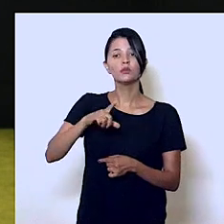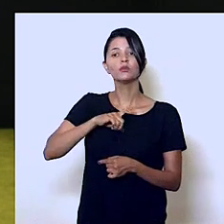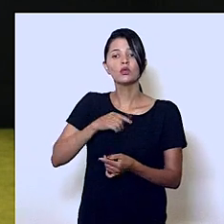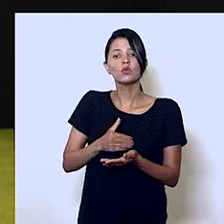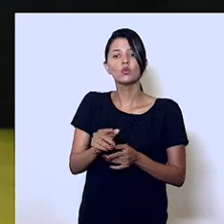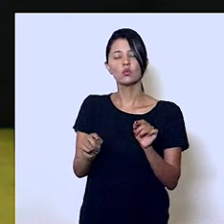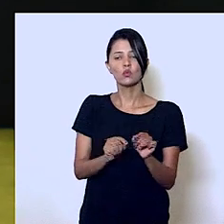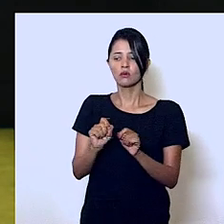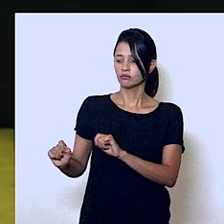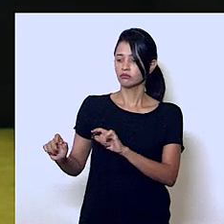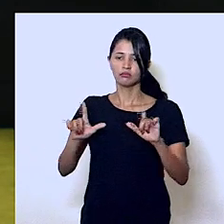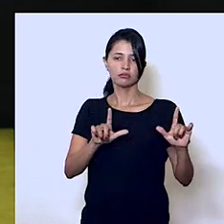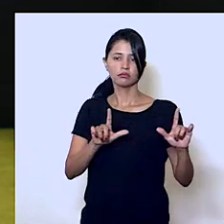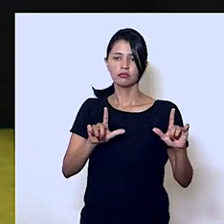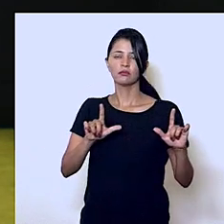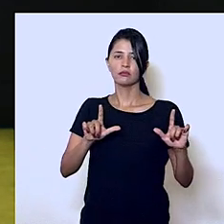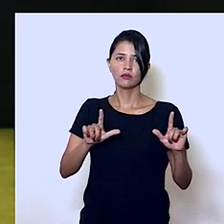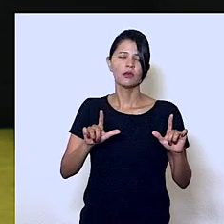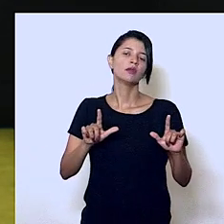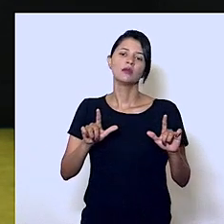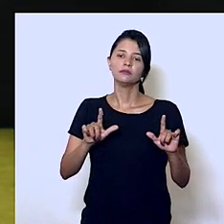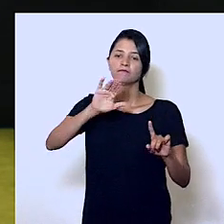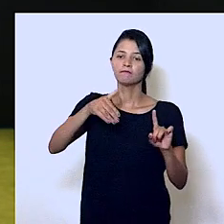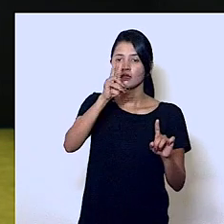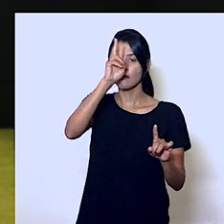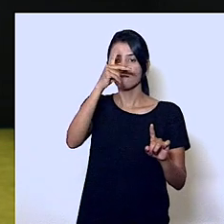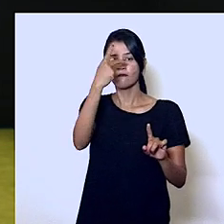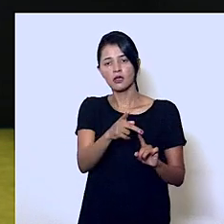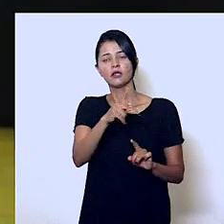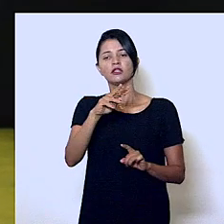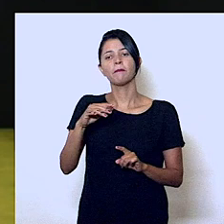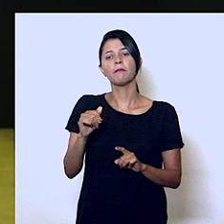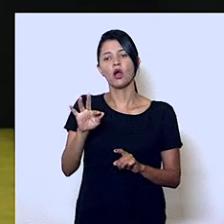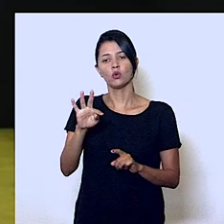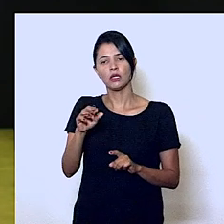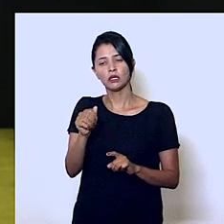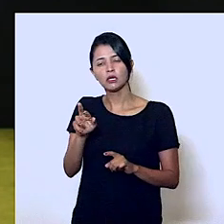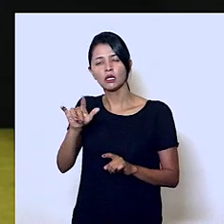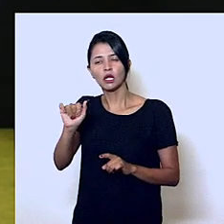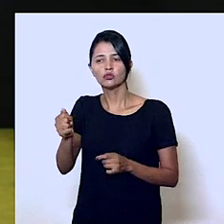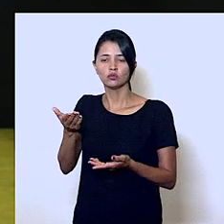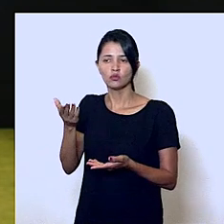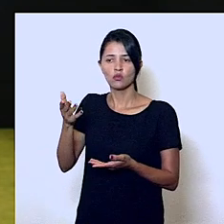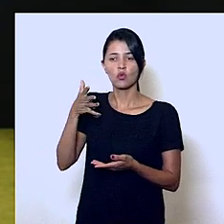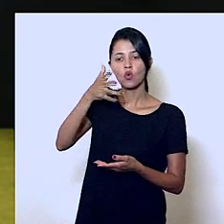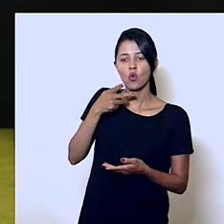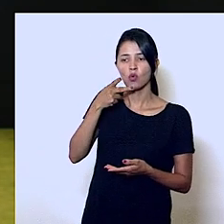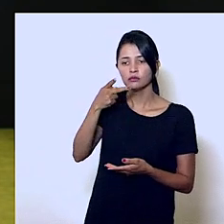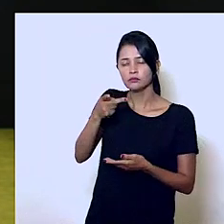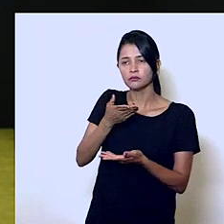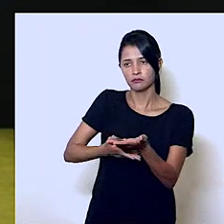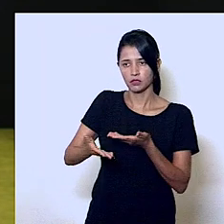O Legado de Paulo Tarso Flecha de Lima, com mediação da senhora presidente da Fundação Alexandre de